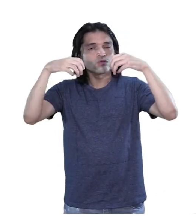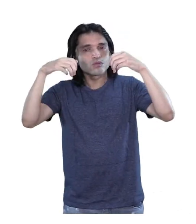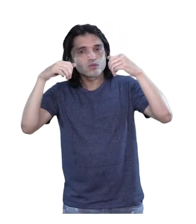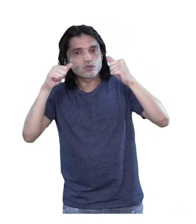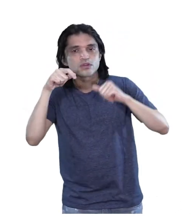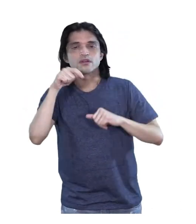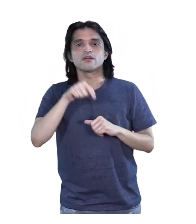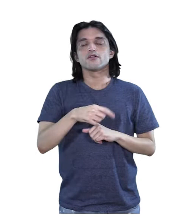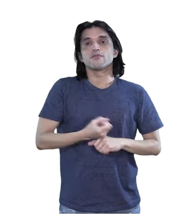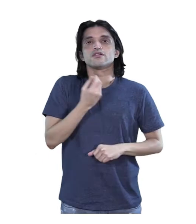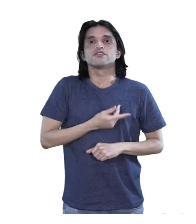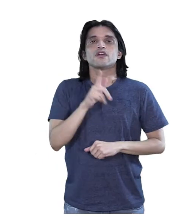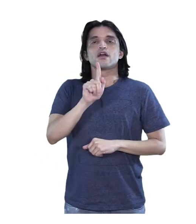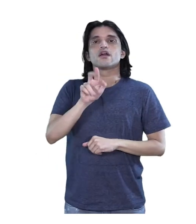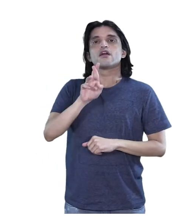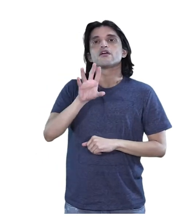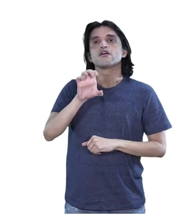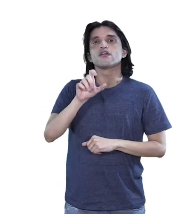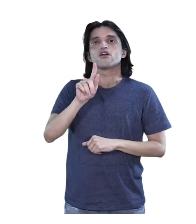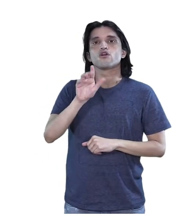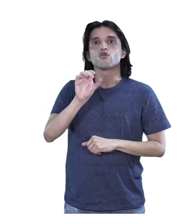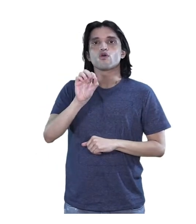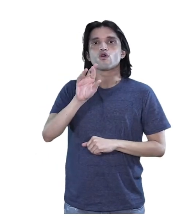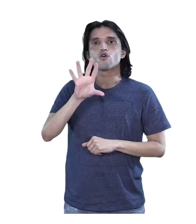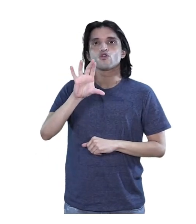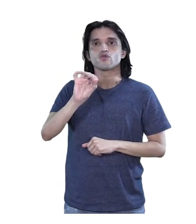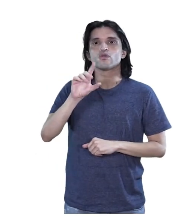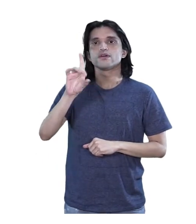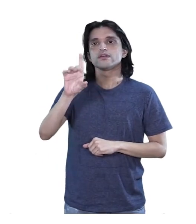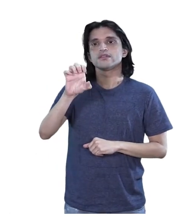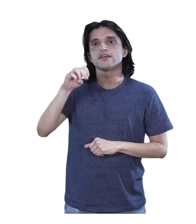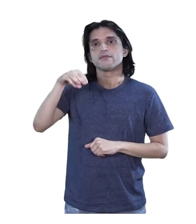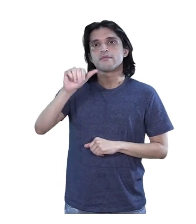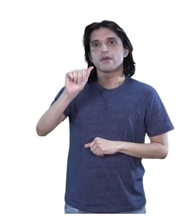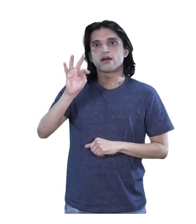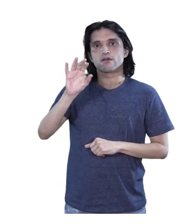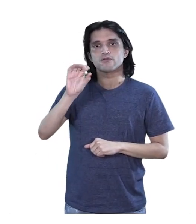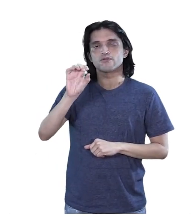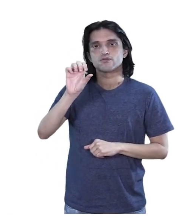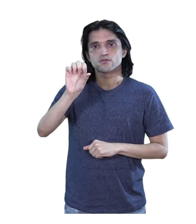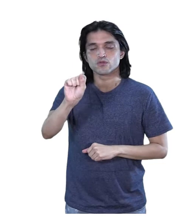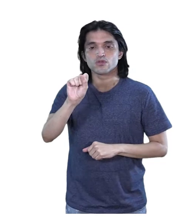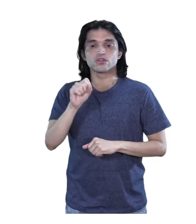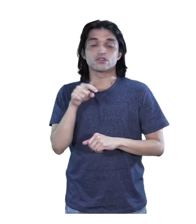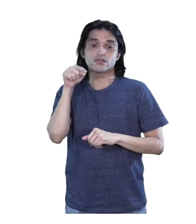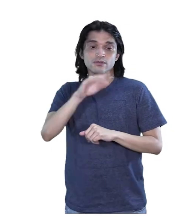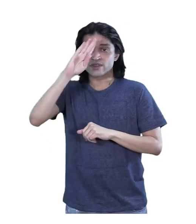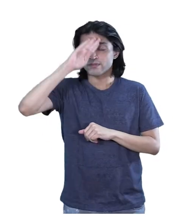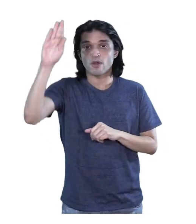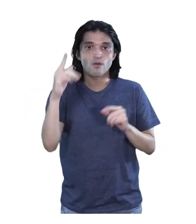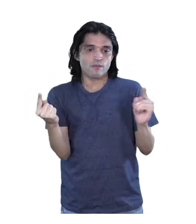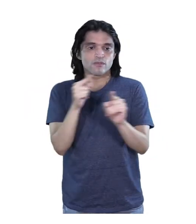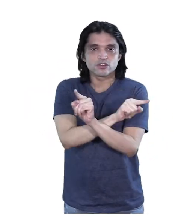de Matos, por exemplo, é marcada pelo contraste, pela antítese e pelo paradoxo. Observe